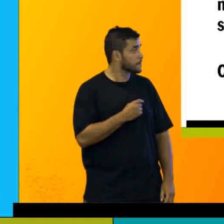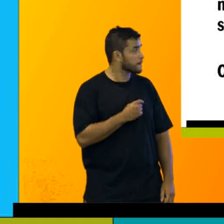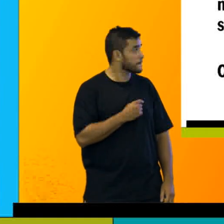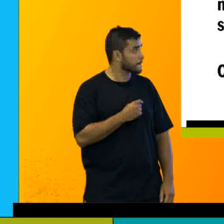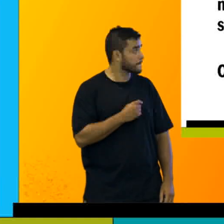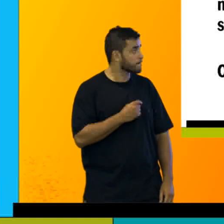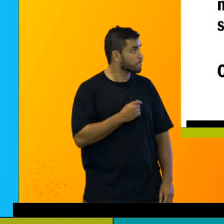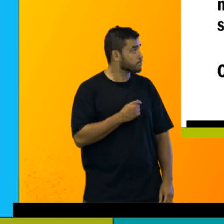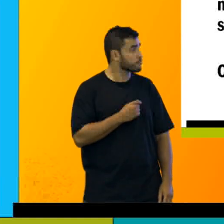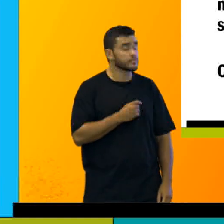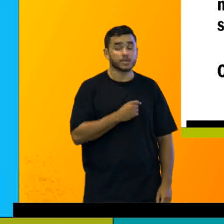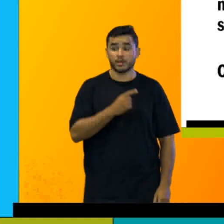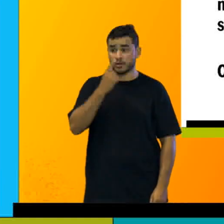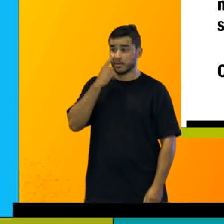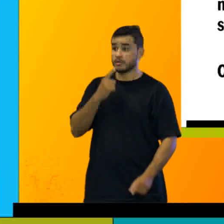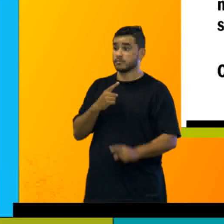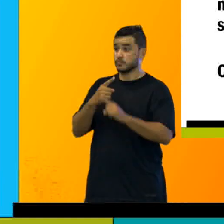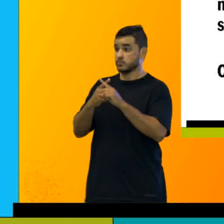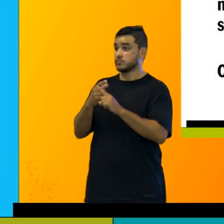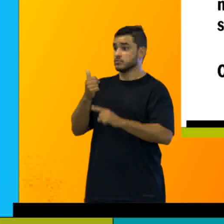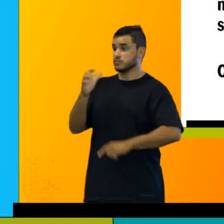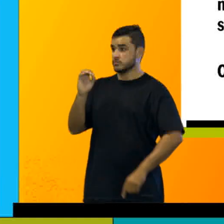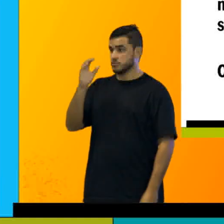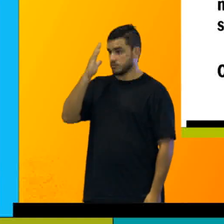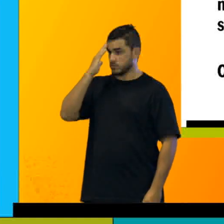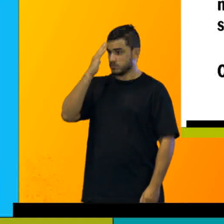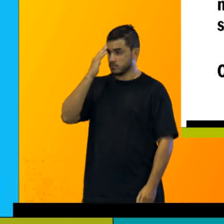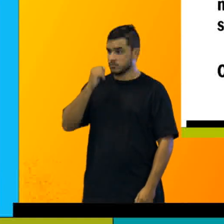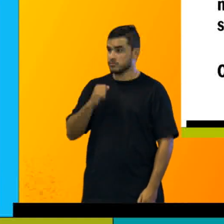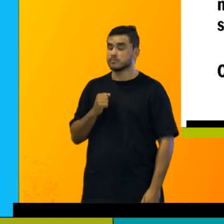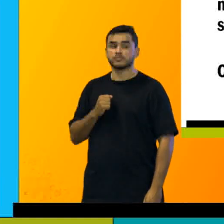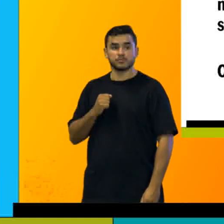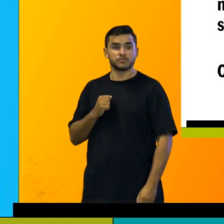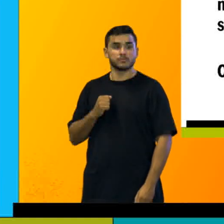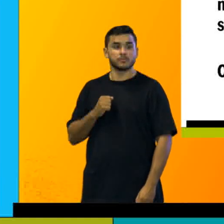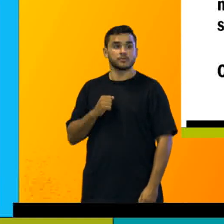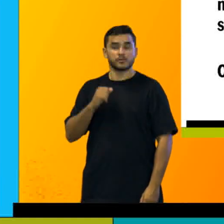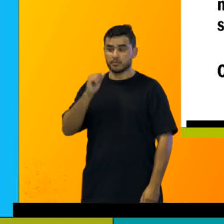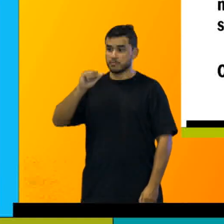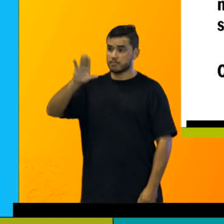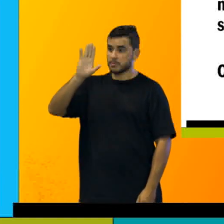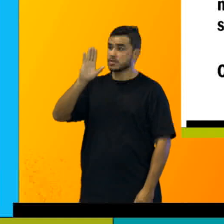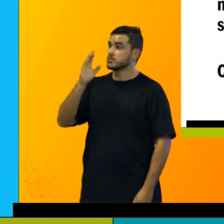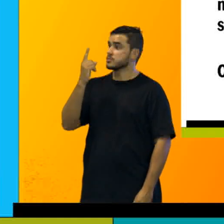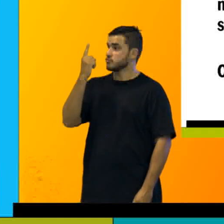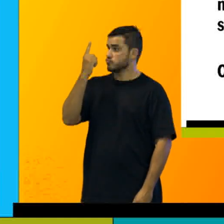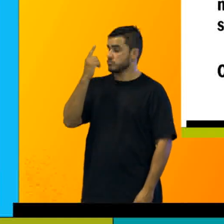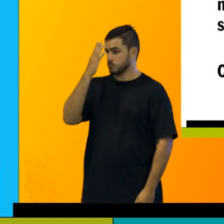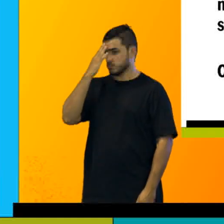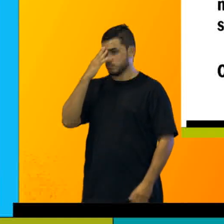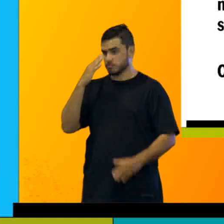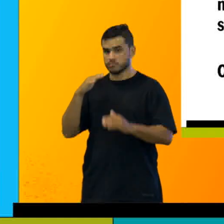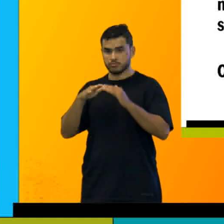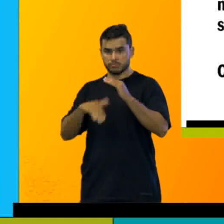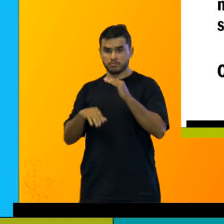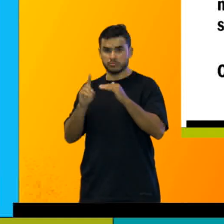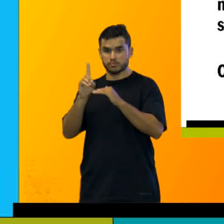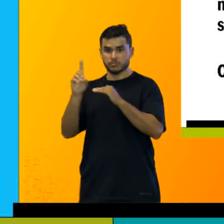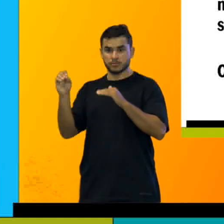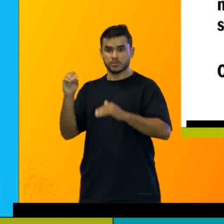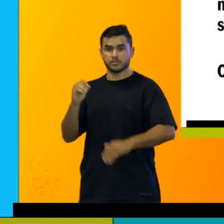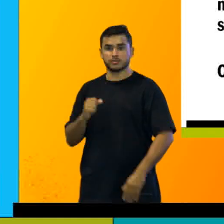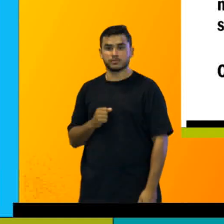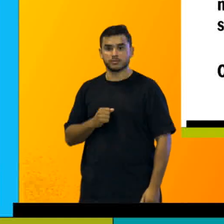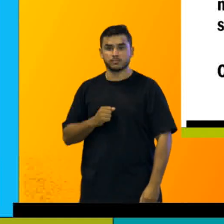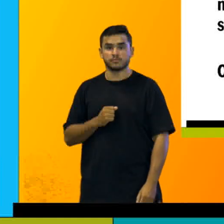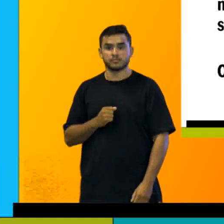multiplicando a potência de 10, tem que estar sempre maior do que 1 e menor do que 10. Tá certo? Vamos